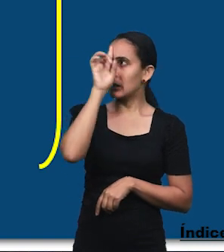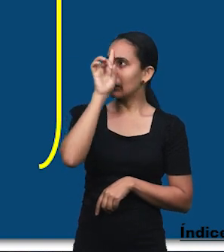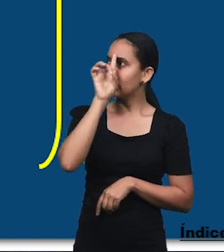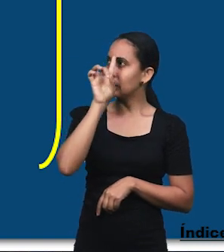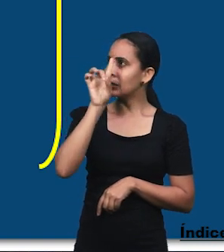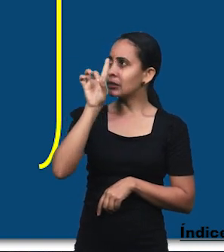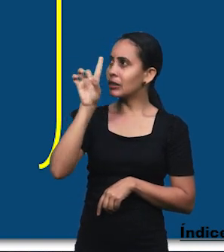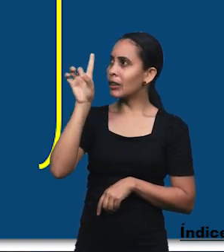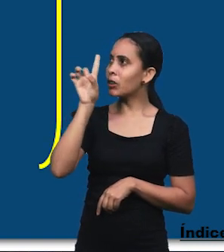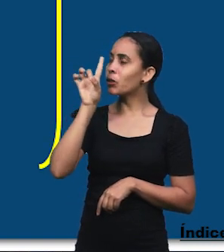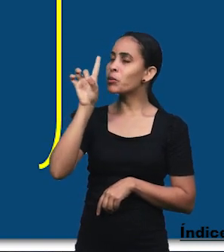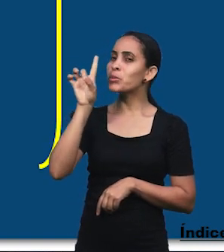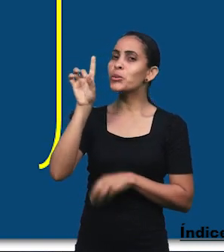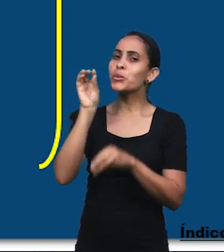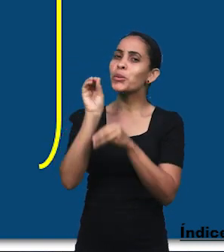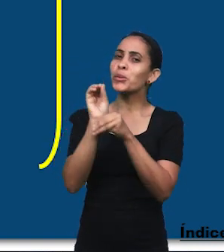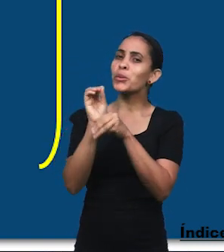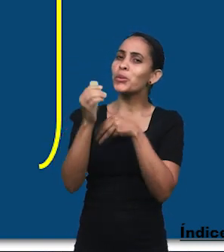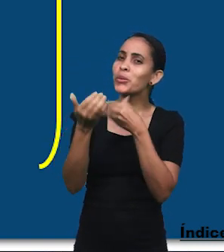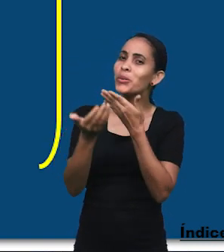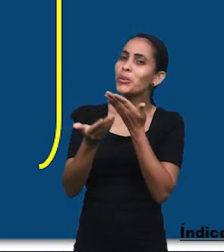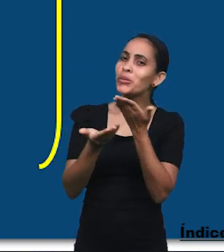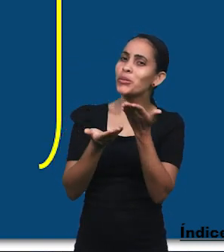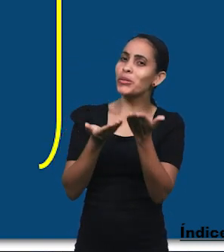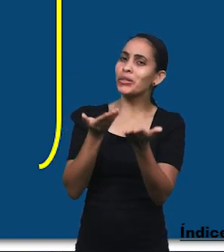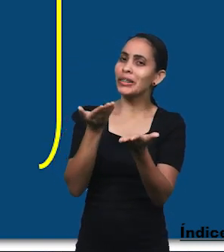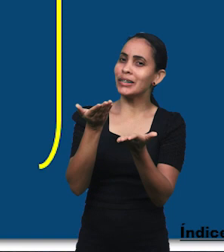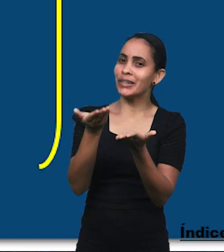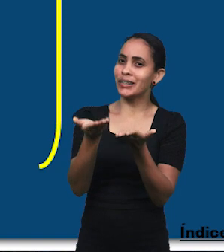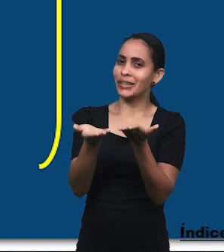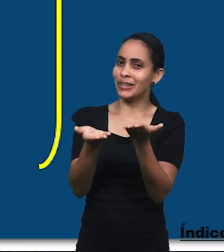falar. Não